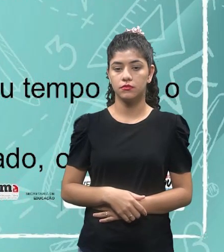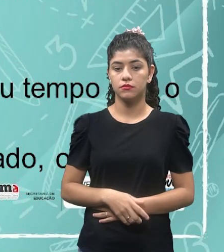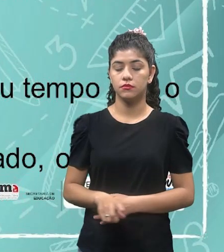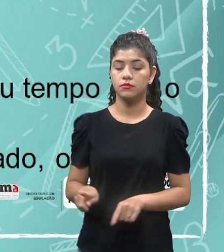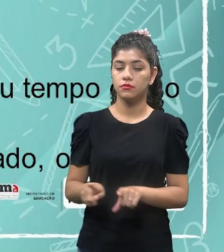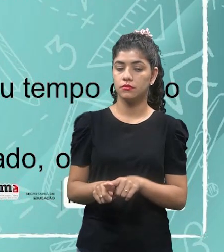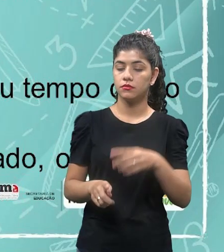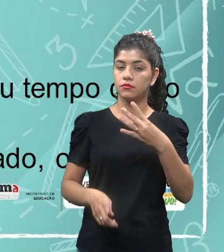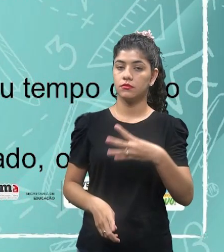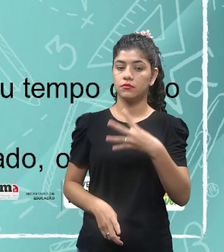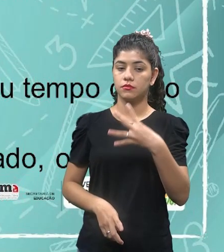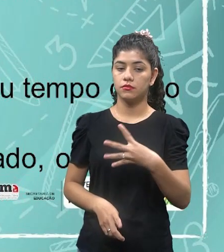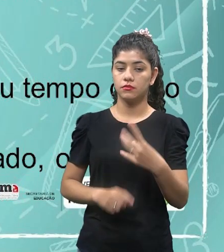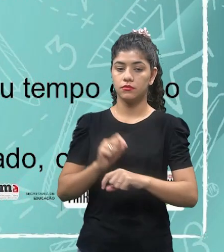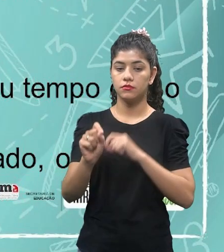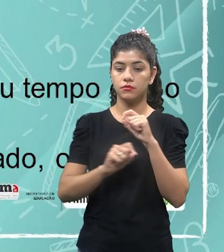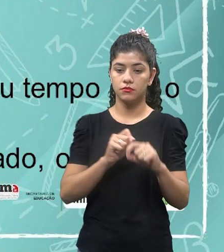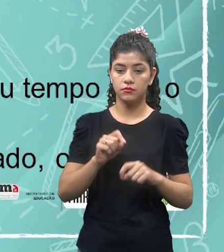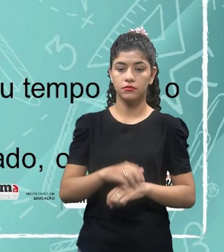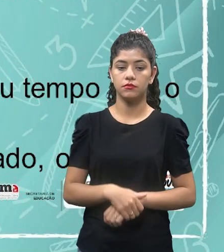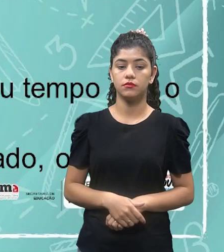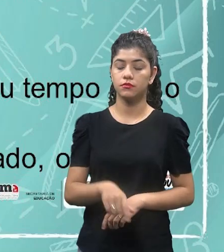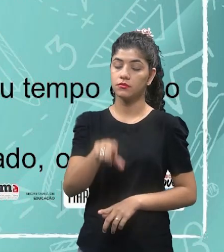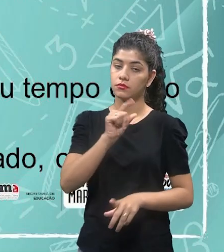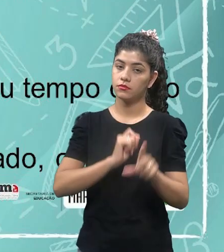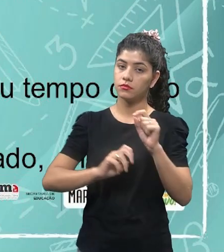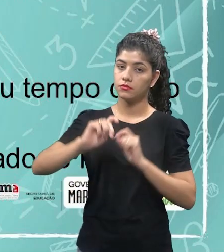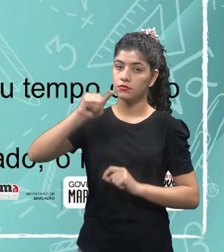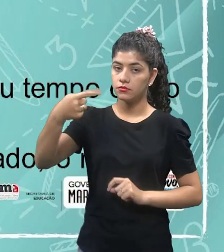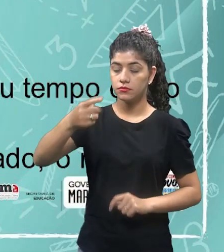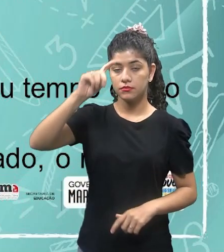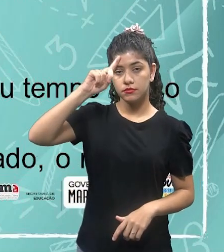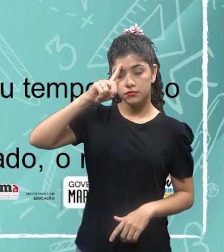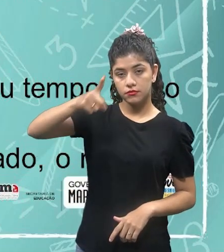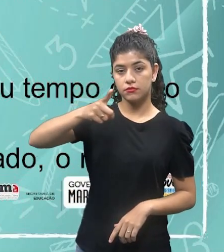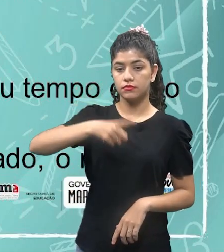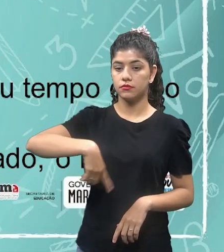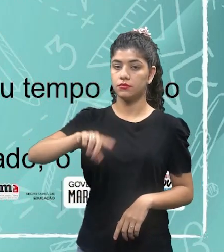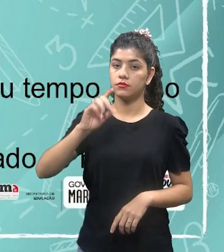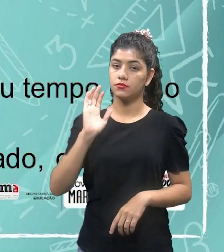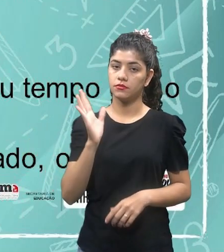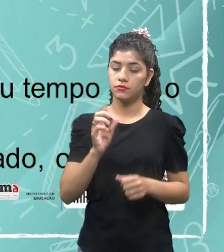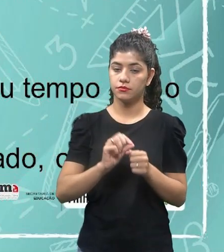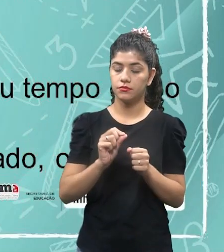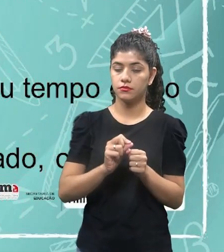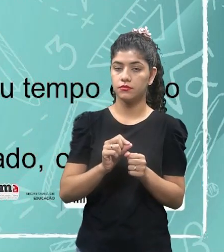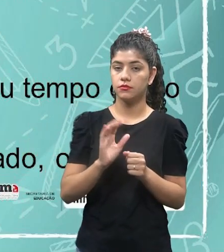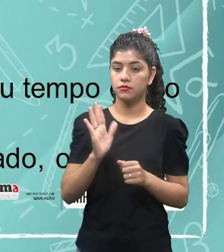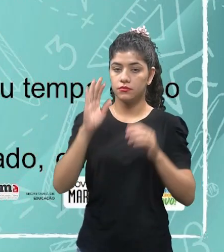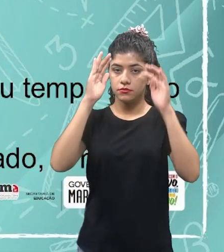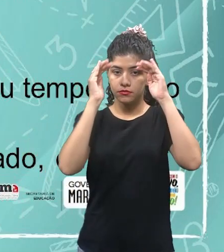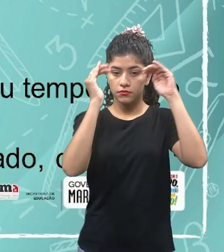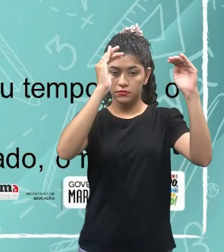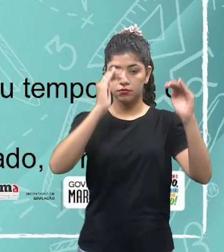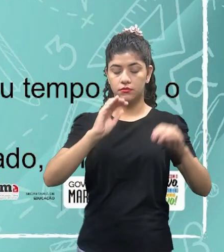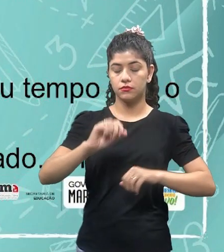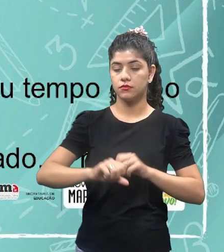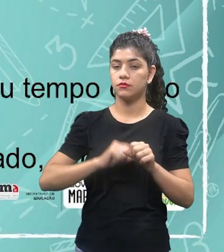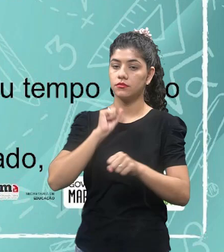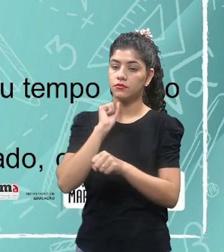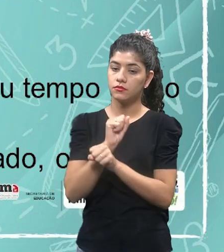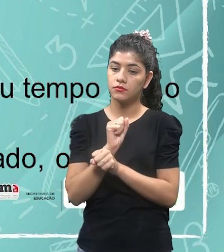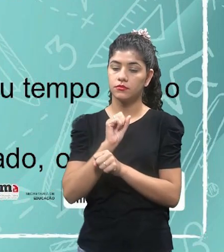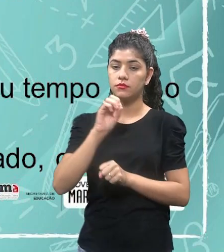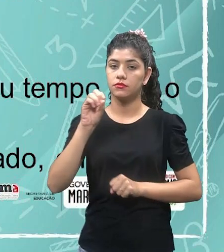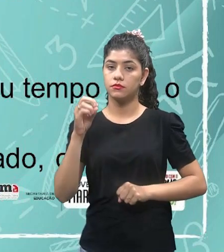4, permite escolher se depois do comando ser executado, o motor para